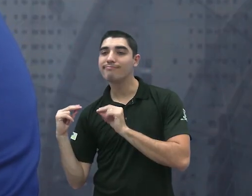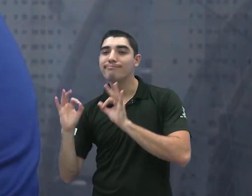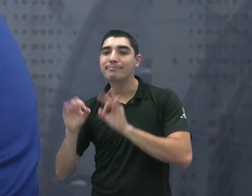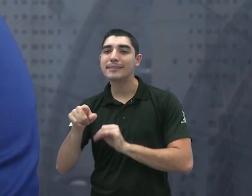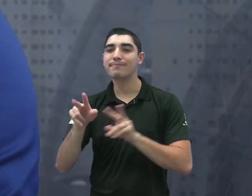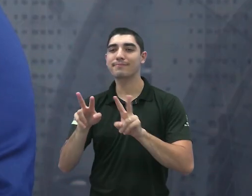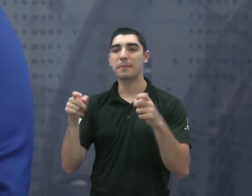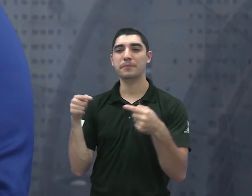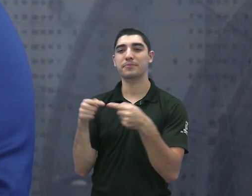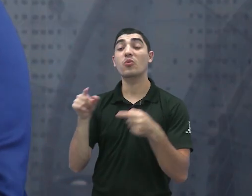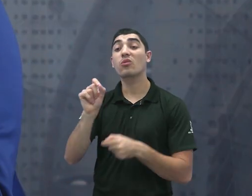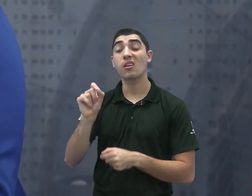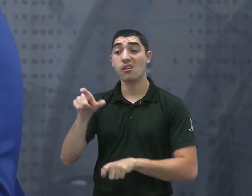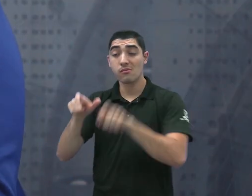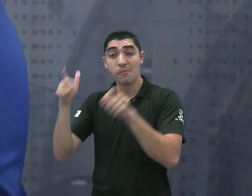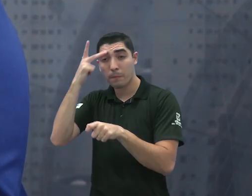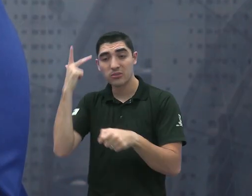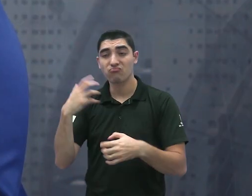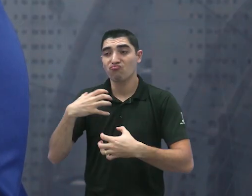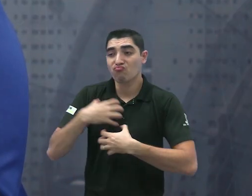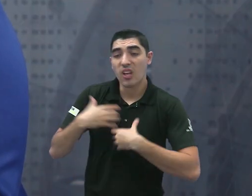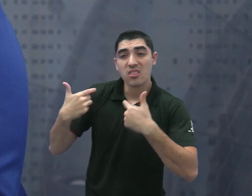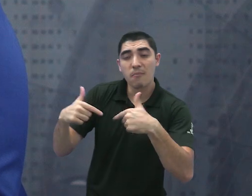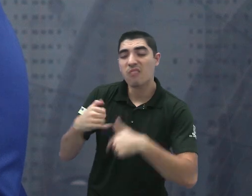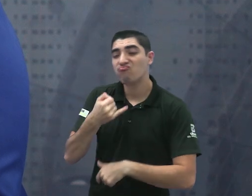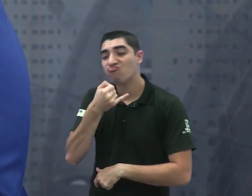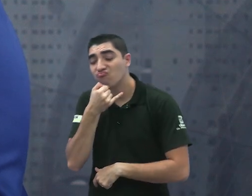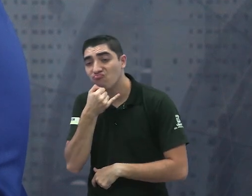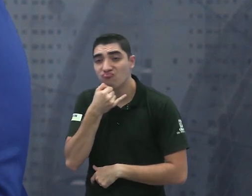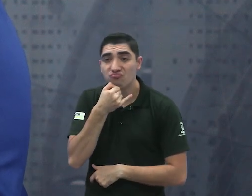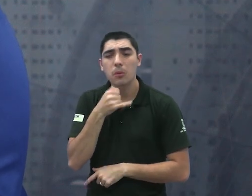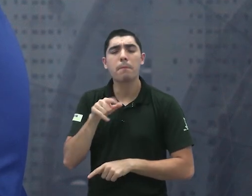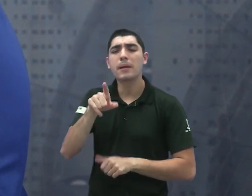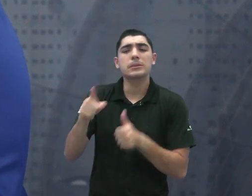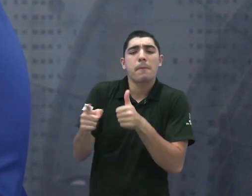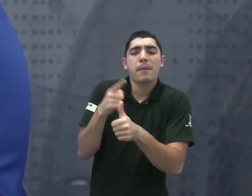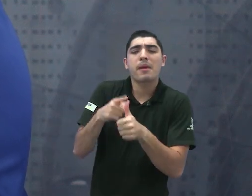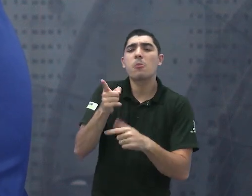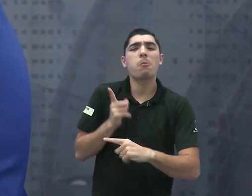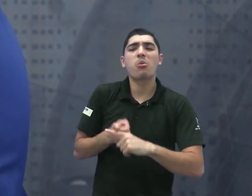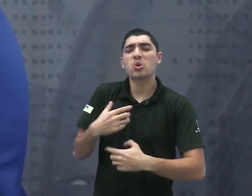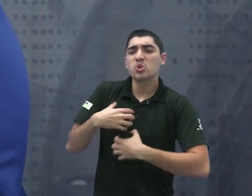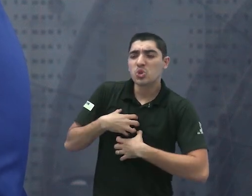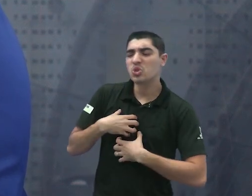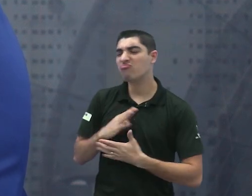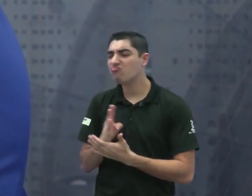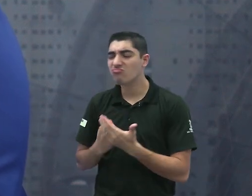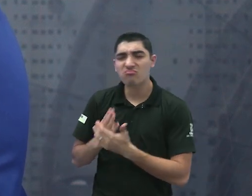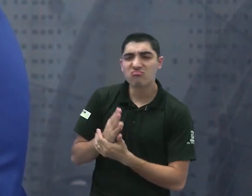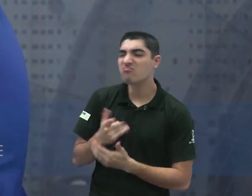sobre isso, né? Essa questão da infelicidade do trabalho, vamos falar assim, né? Aquilo que movimenta primeiro, né? Esse desconforto, essa